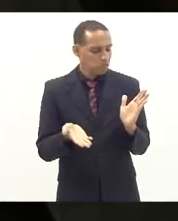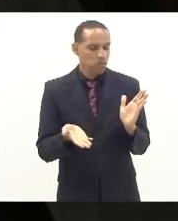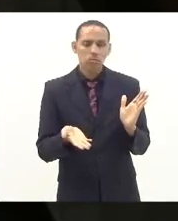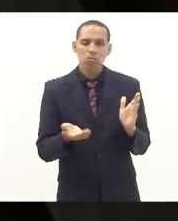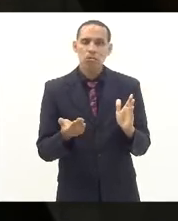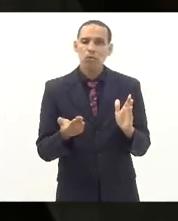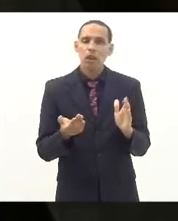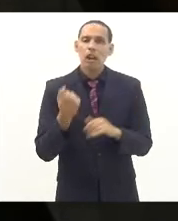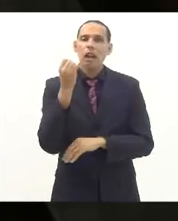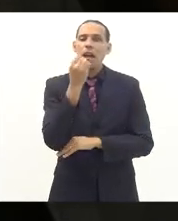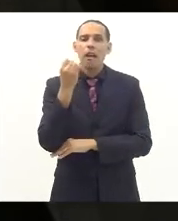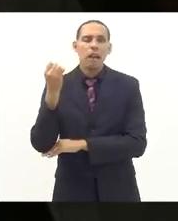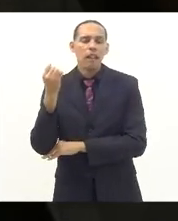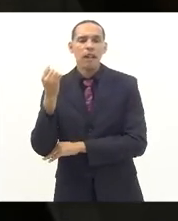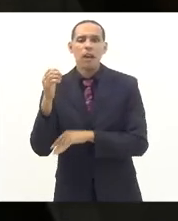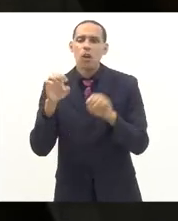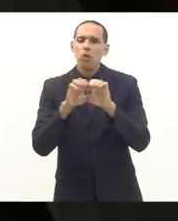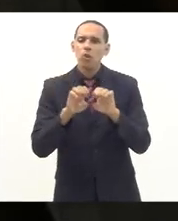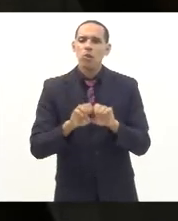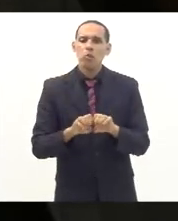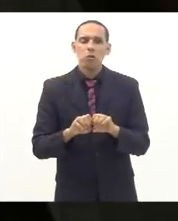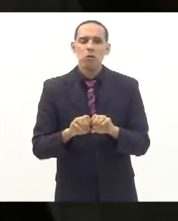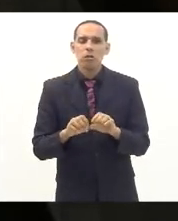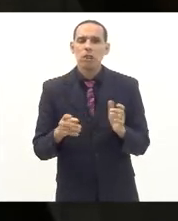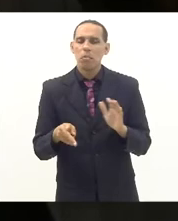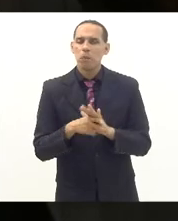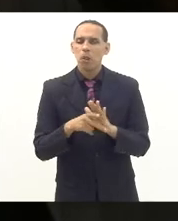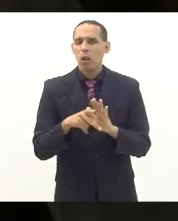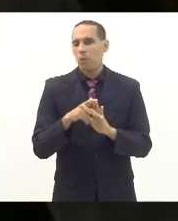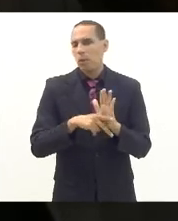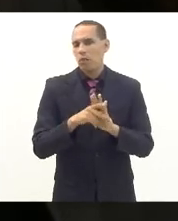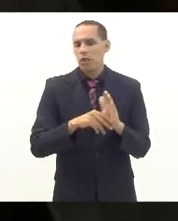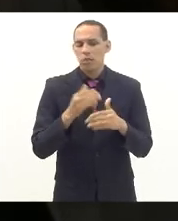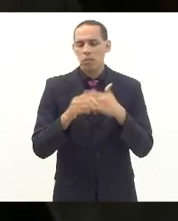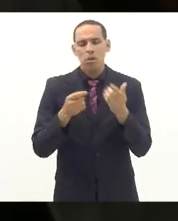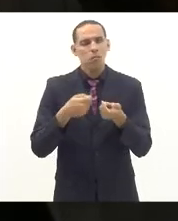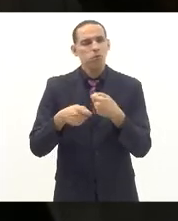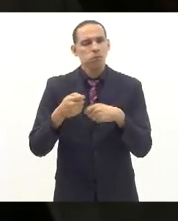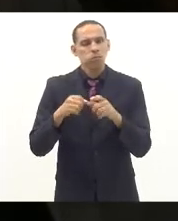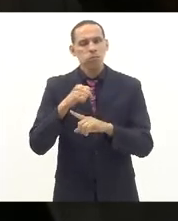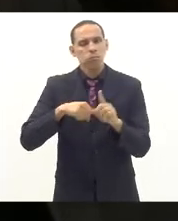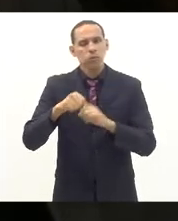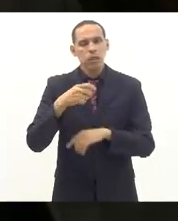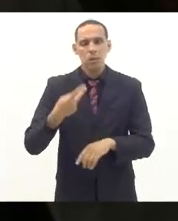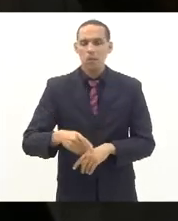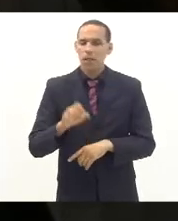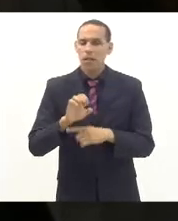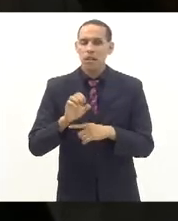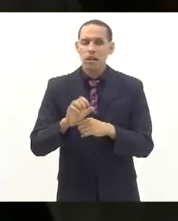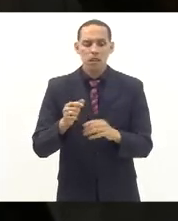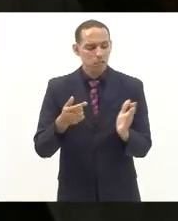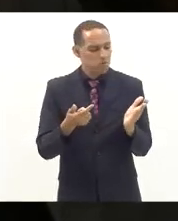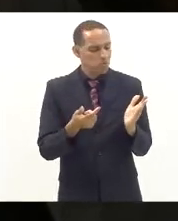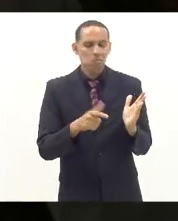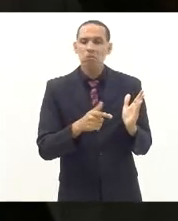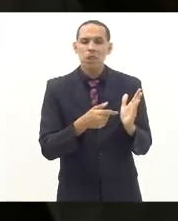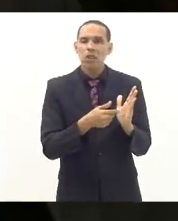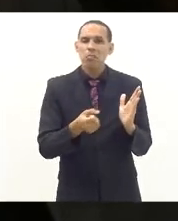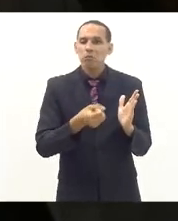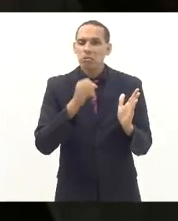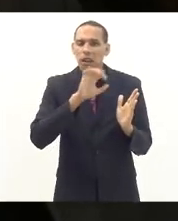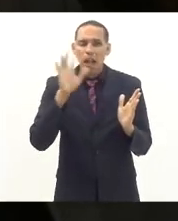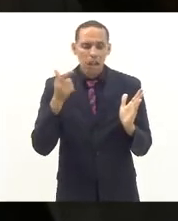os eixos estruturantes do projeto de desenvolvimento econômico e social do estado de Janeiro Quais são